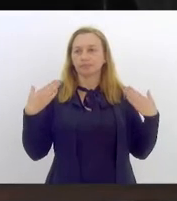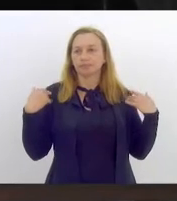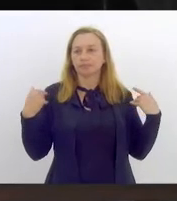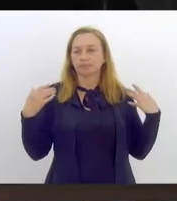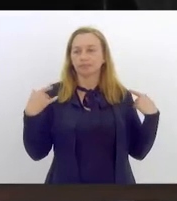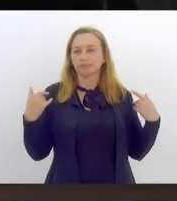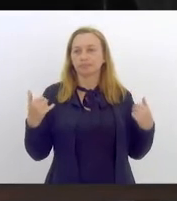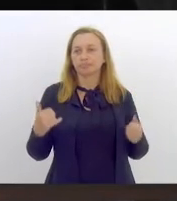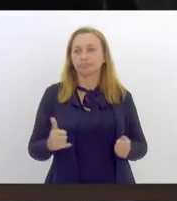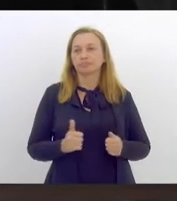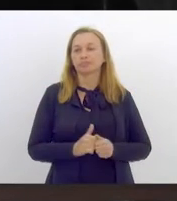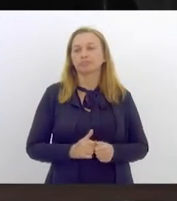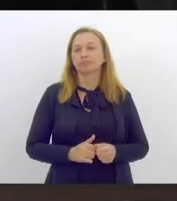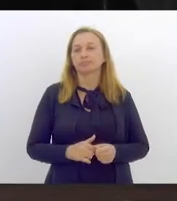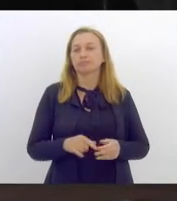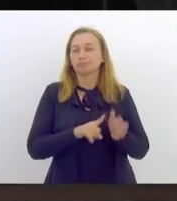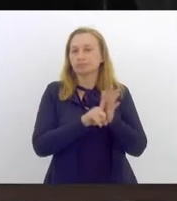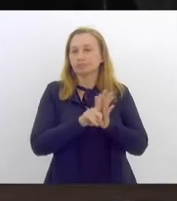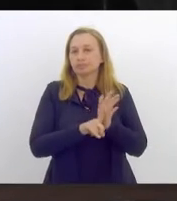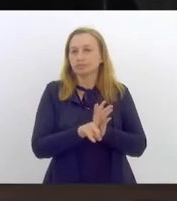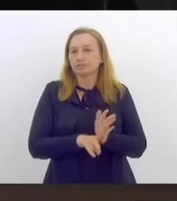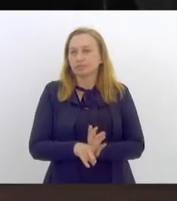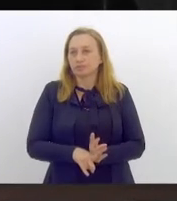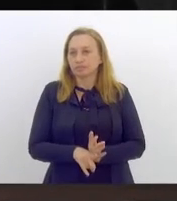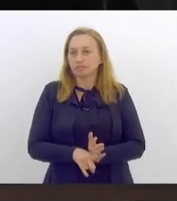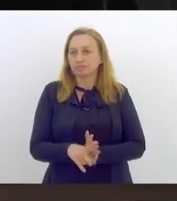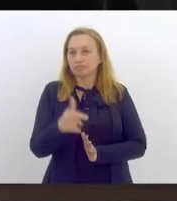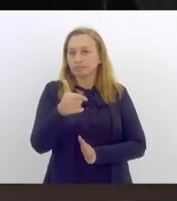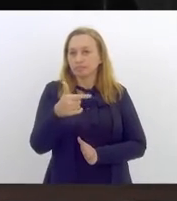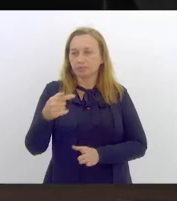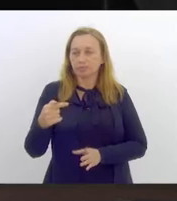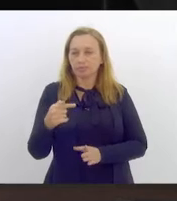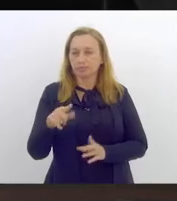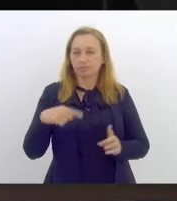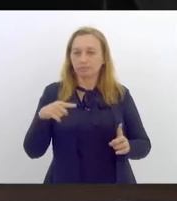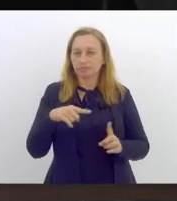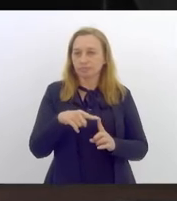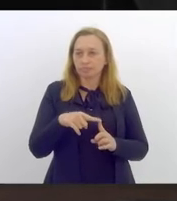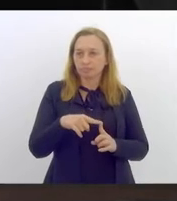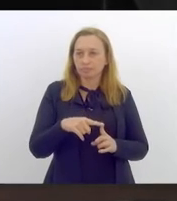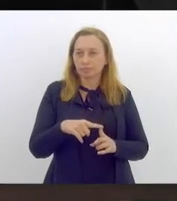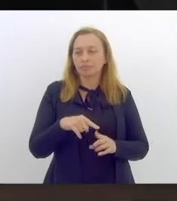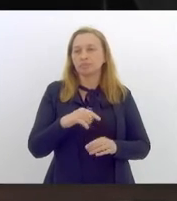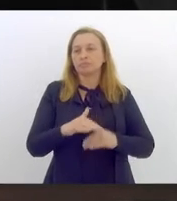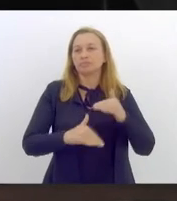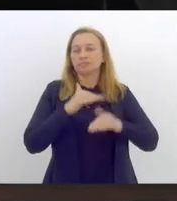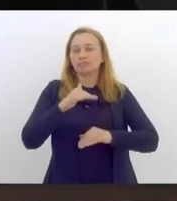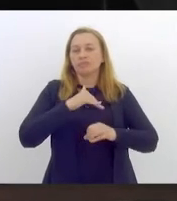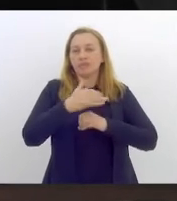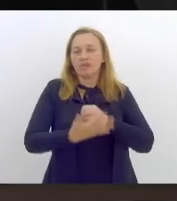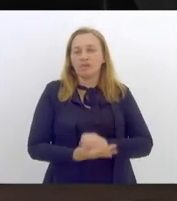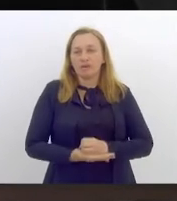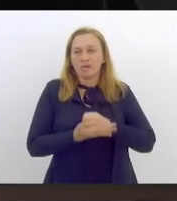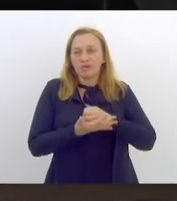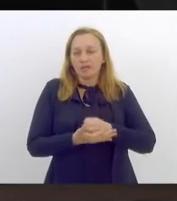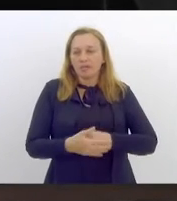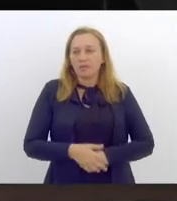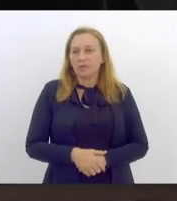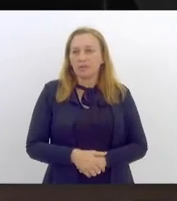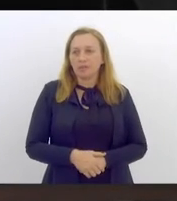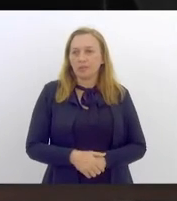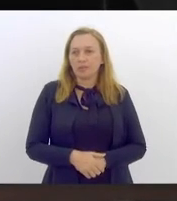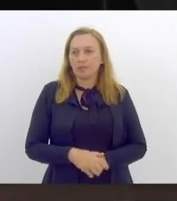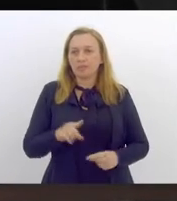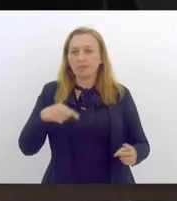aí fui fazer a análise dos 17 objetivos do desenvolvimento sustentável. Portanto,